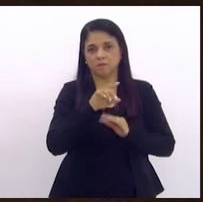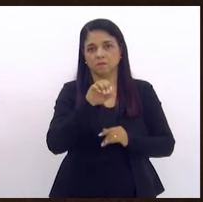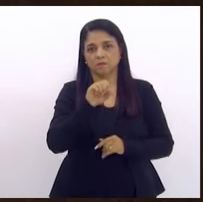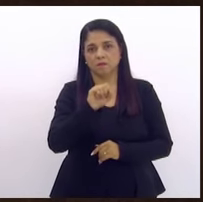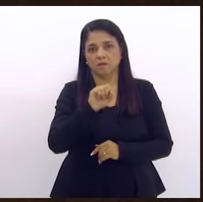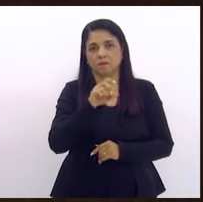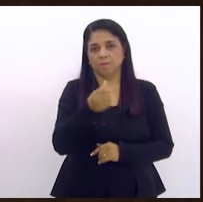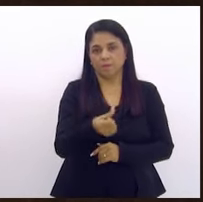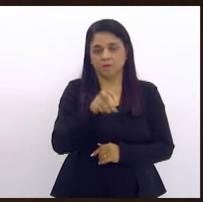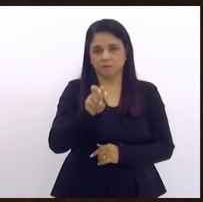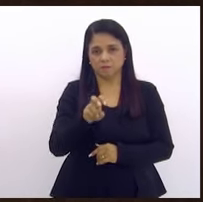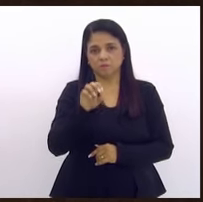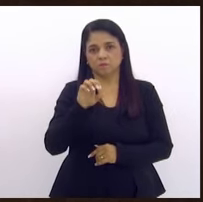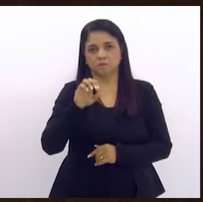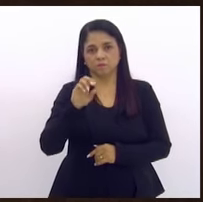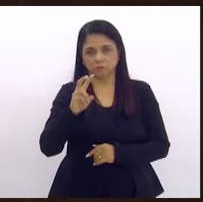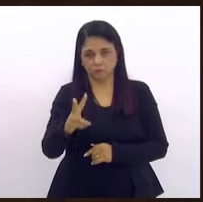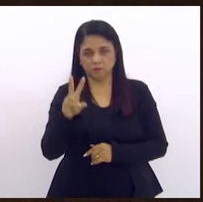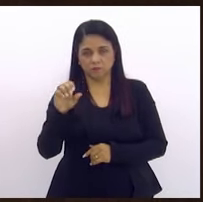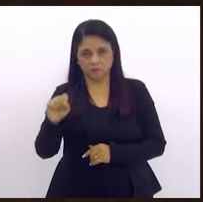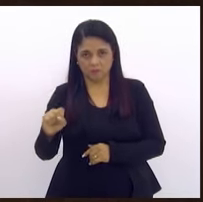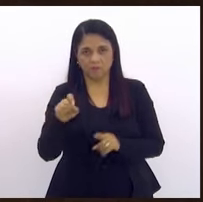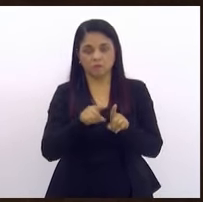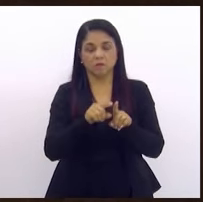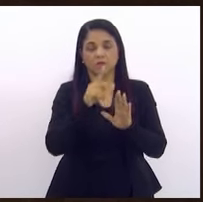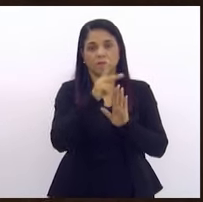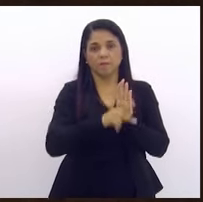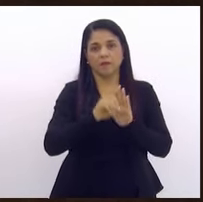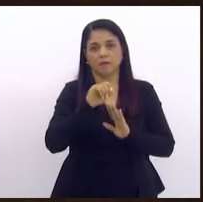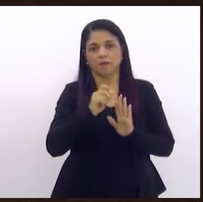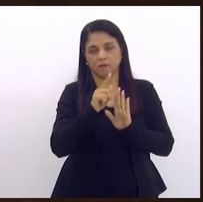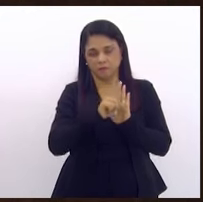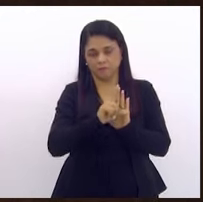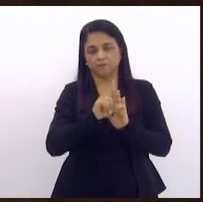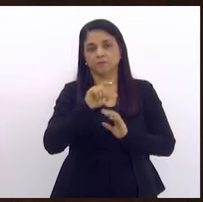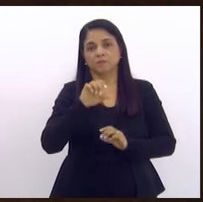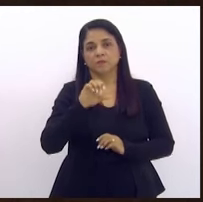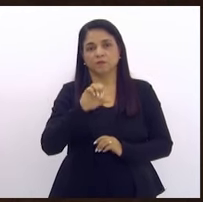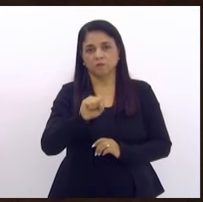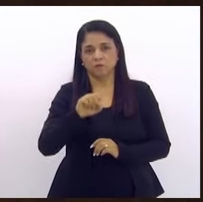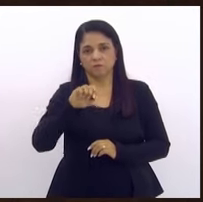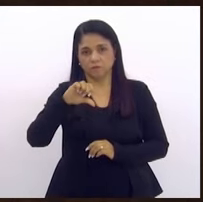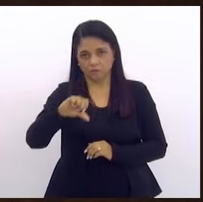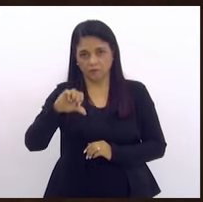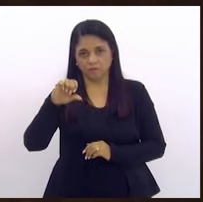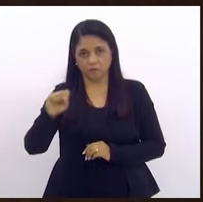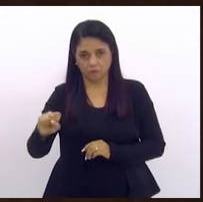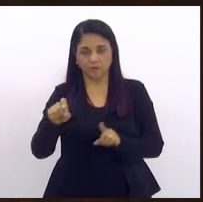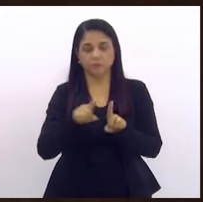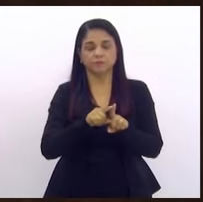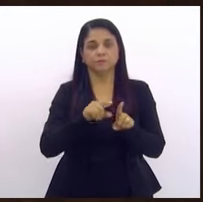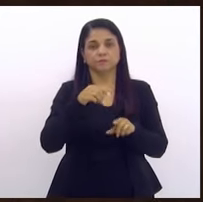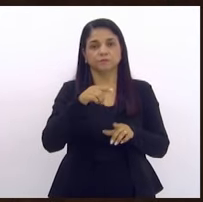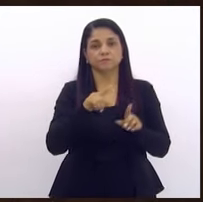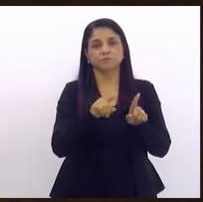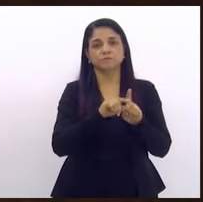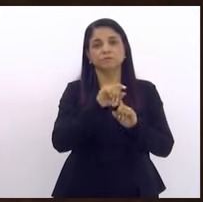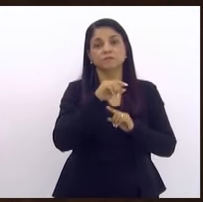6520, 2022, PL 999A, 2019, PL